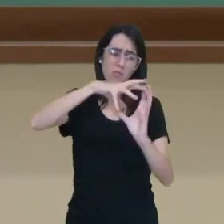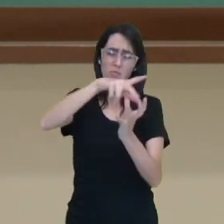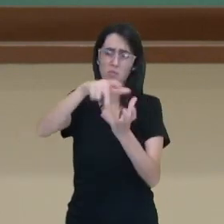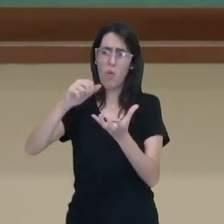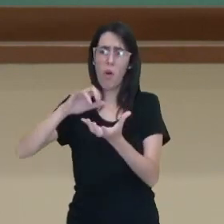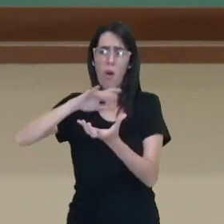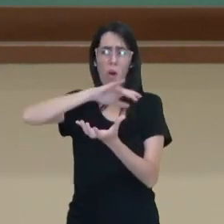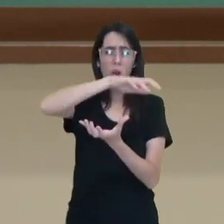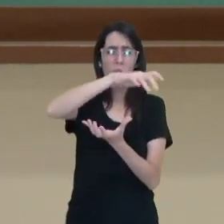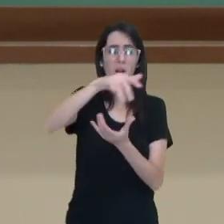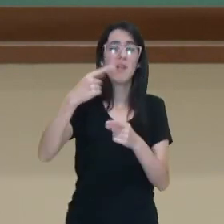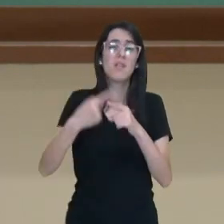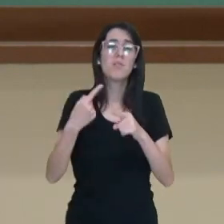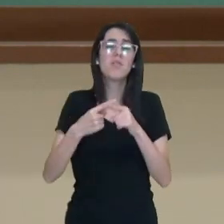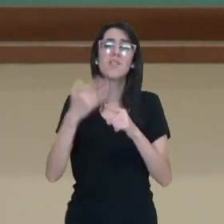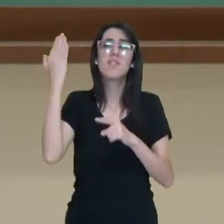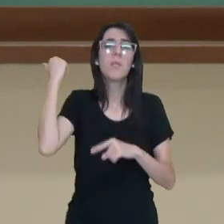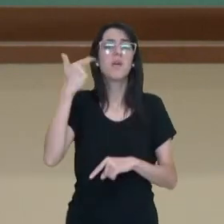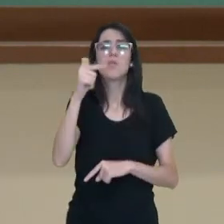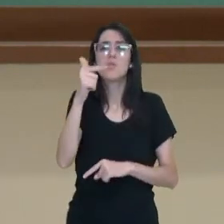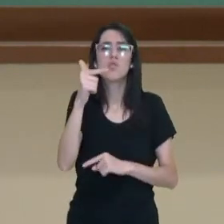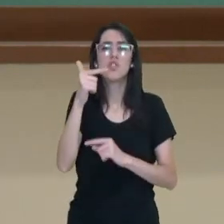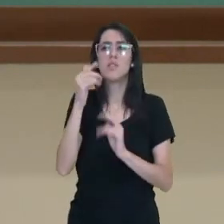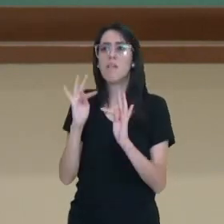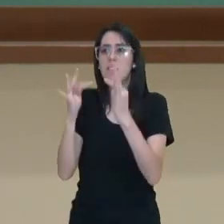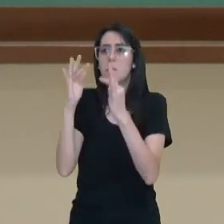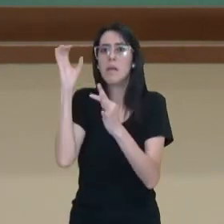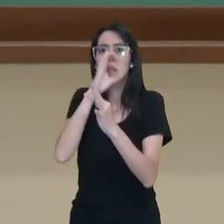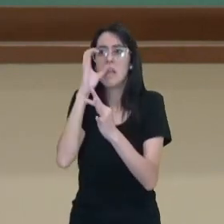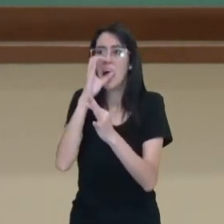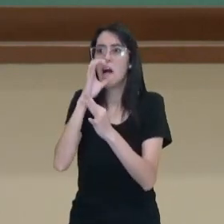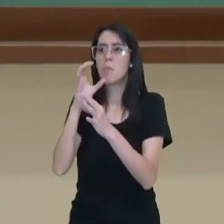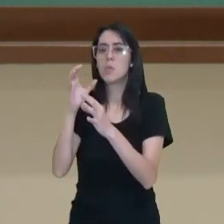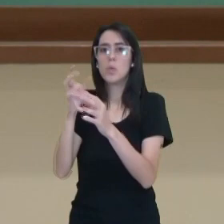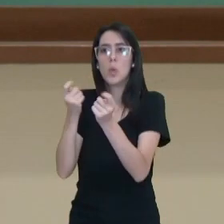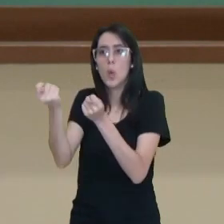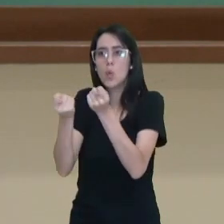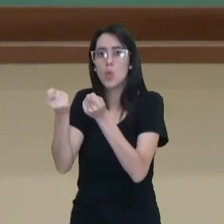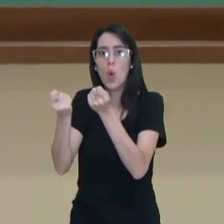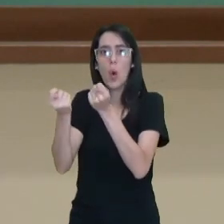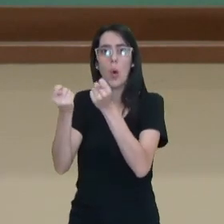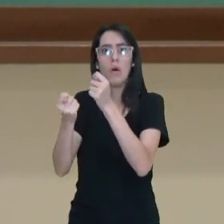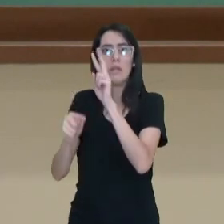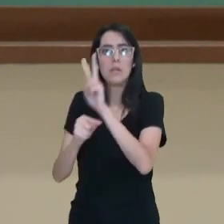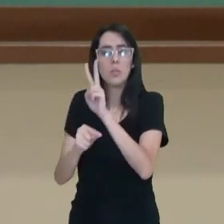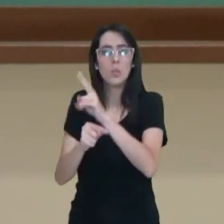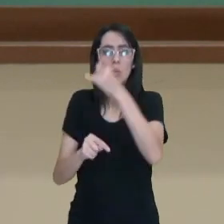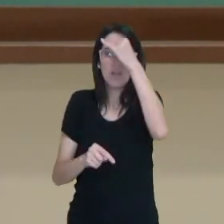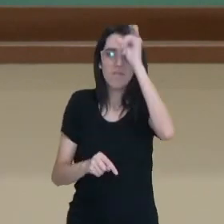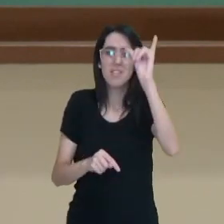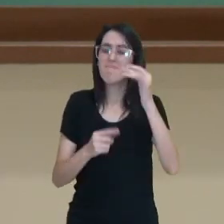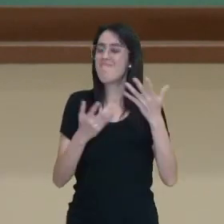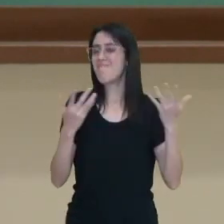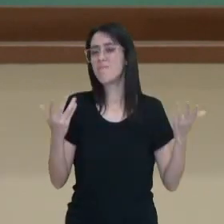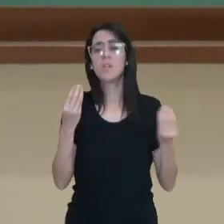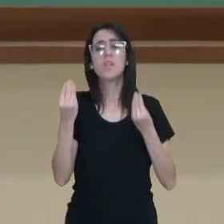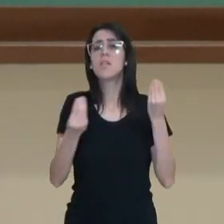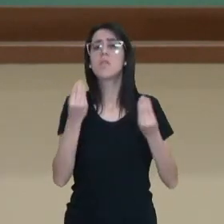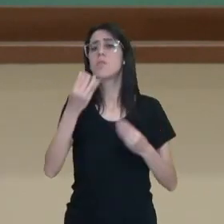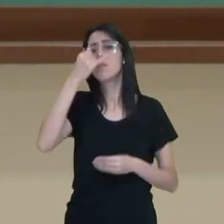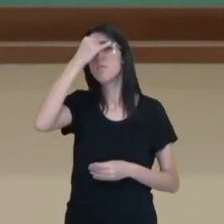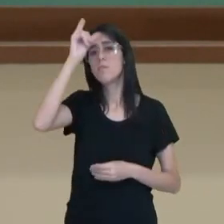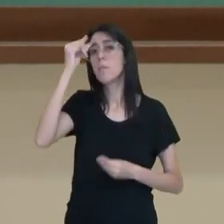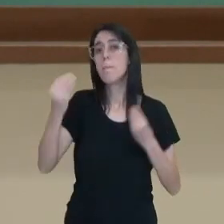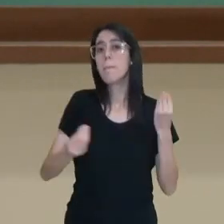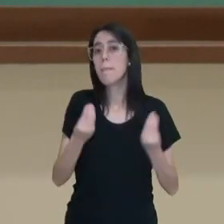houve, né, um trabalho muito intenso ali com relação à prevenção. Qual é a prevenção do vírus